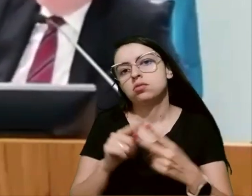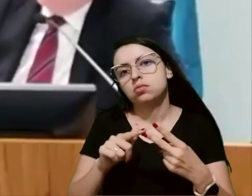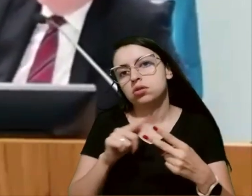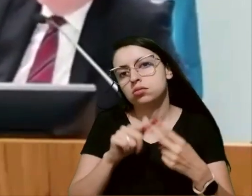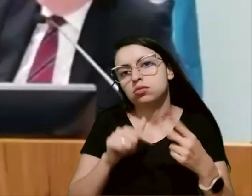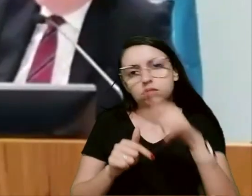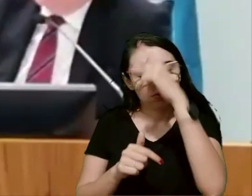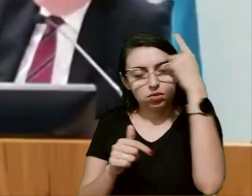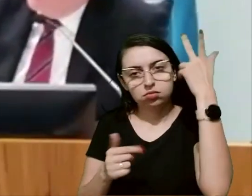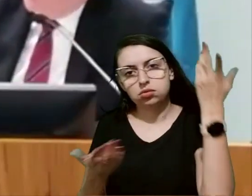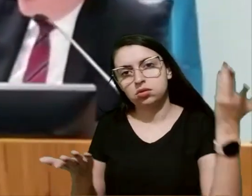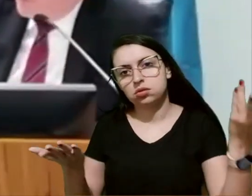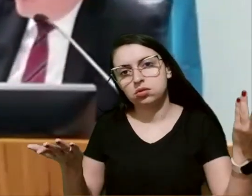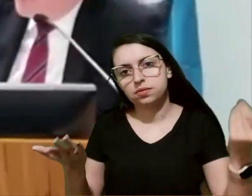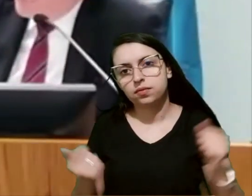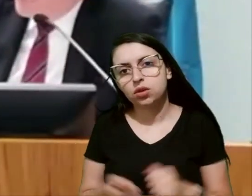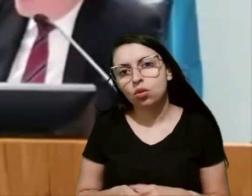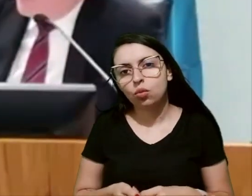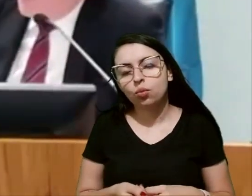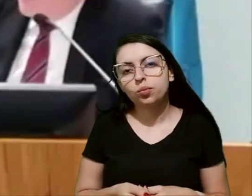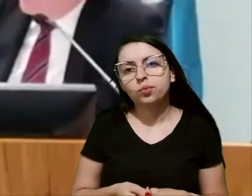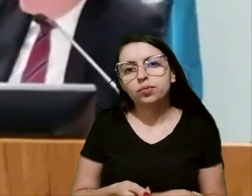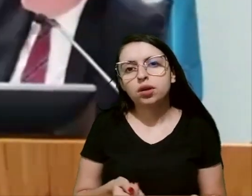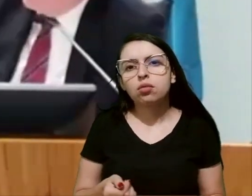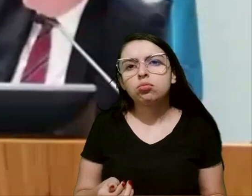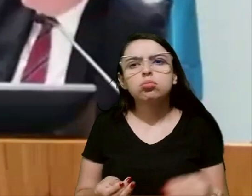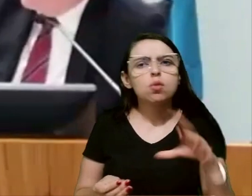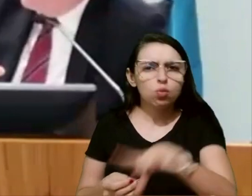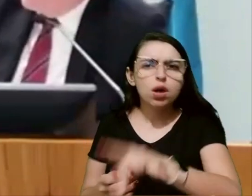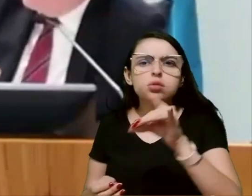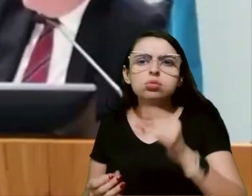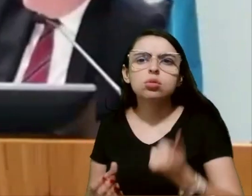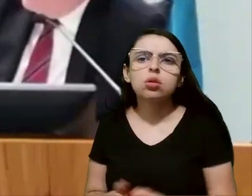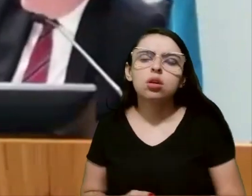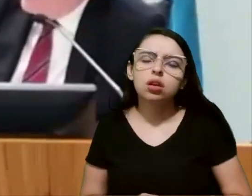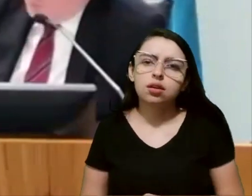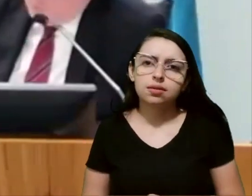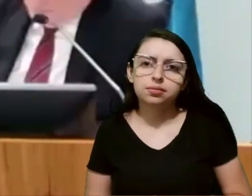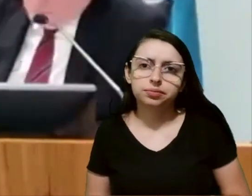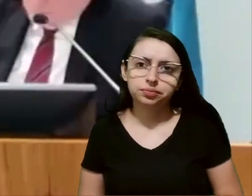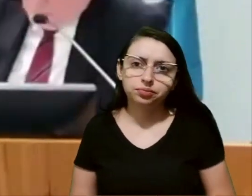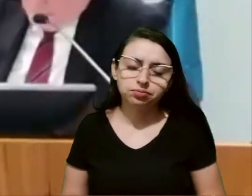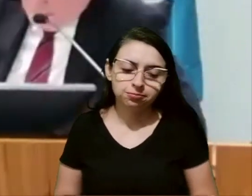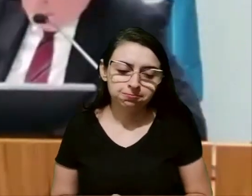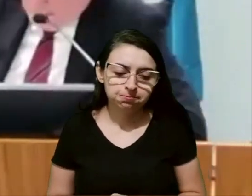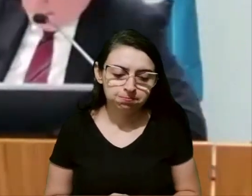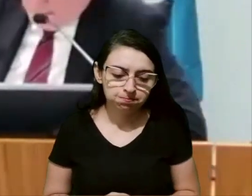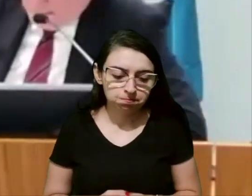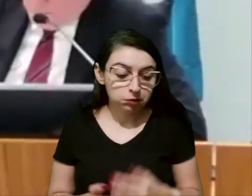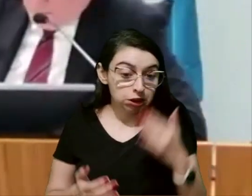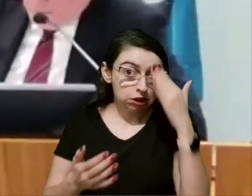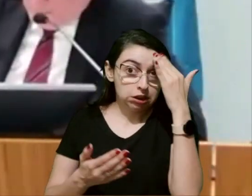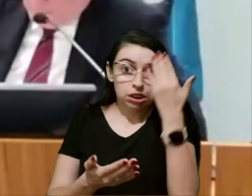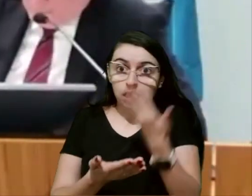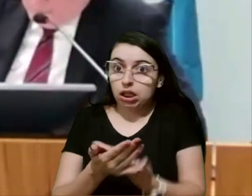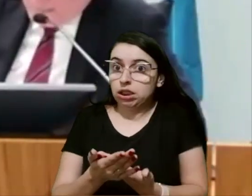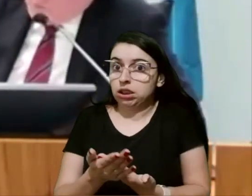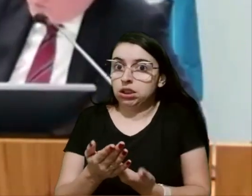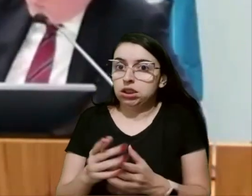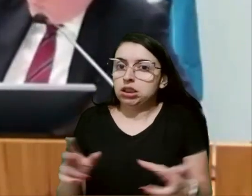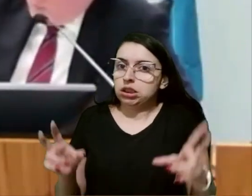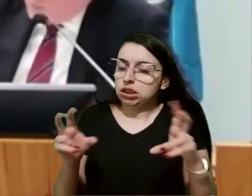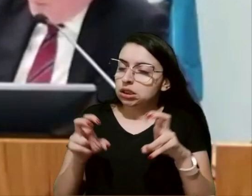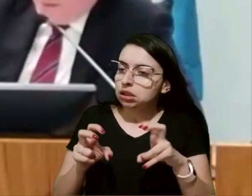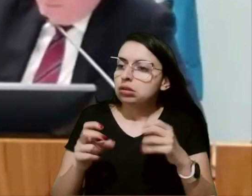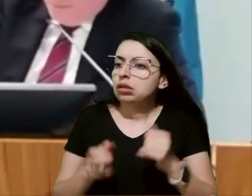essas duas pessoas? E qual é o critério? Isso causa uma perplexidade.